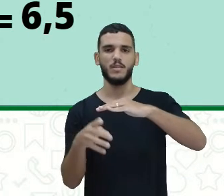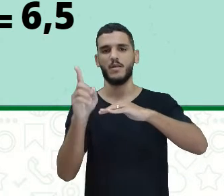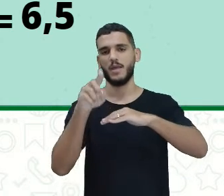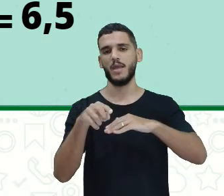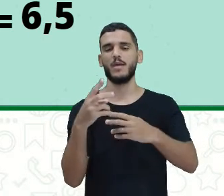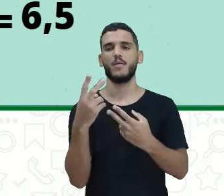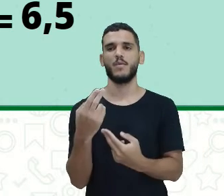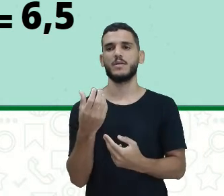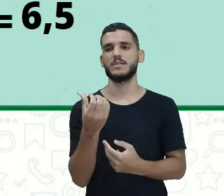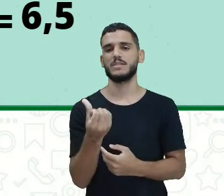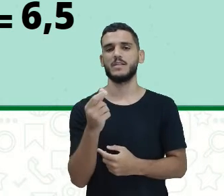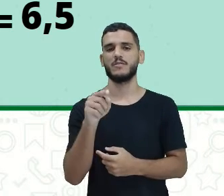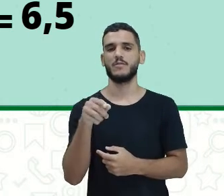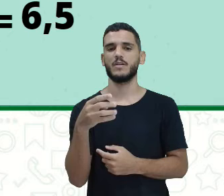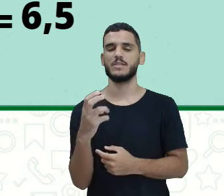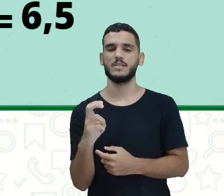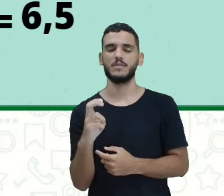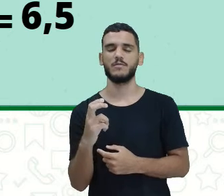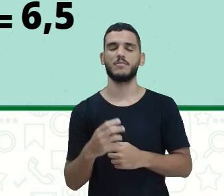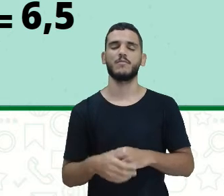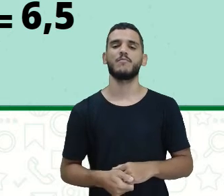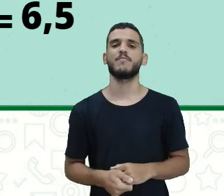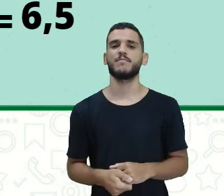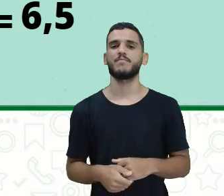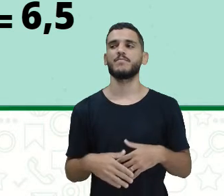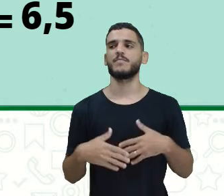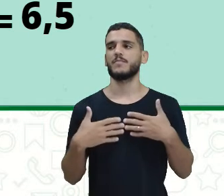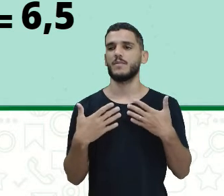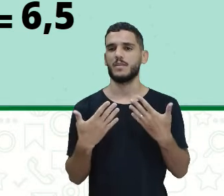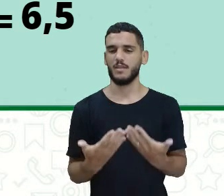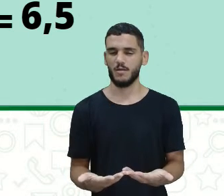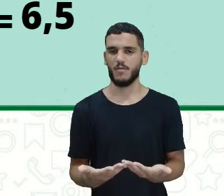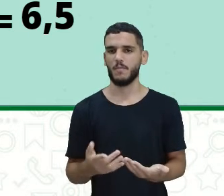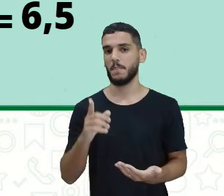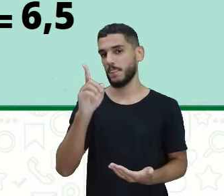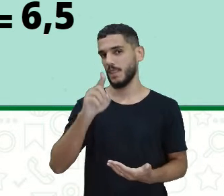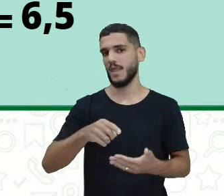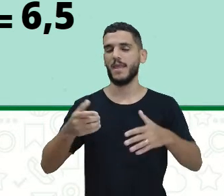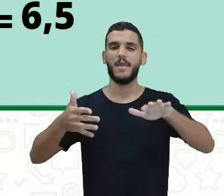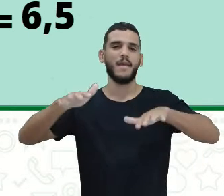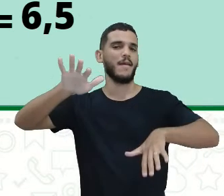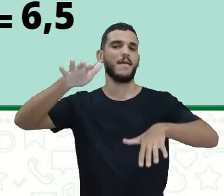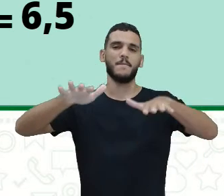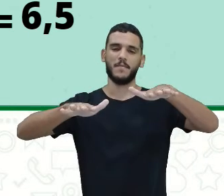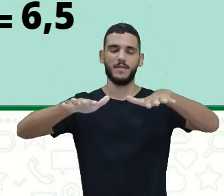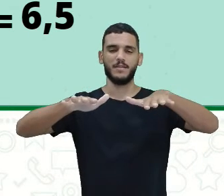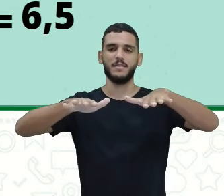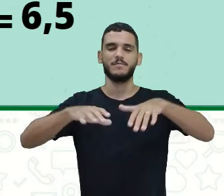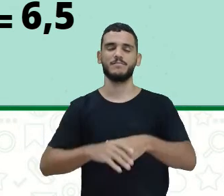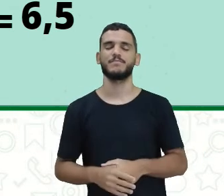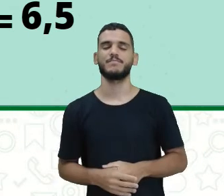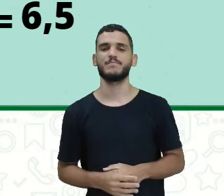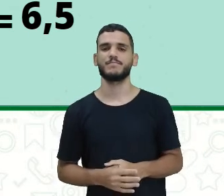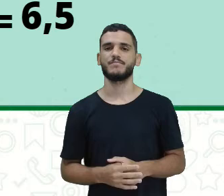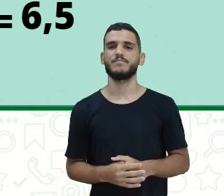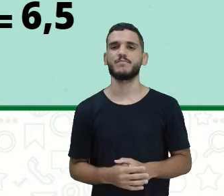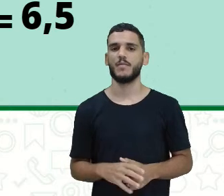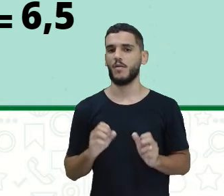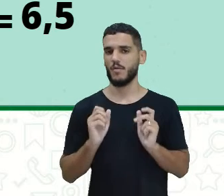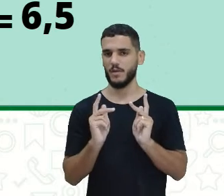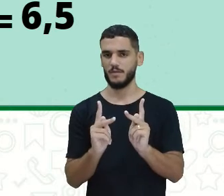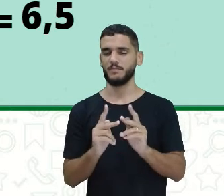6,5. Certo? Essa é a média. Tá